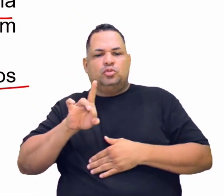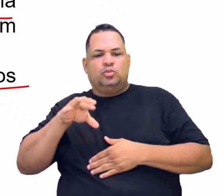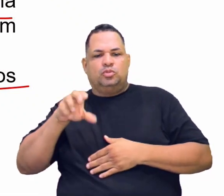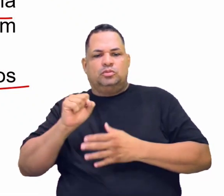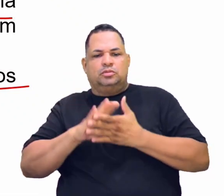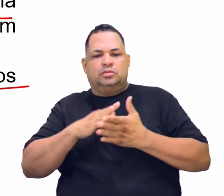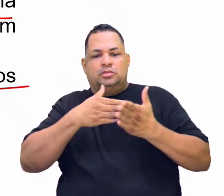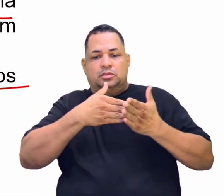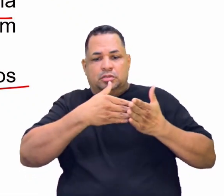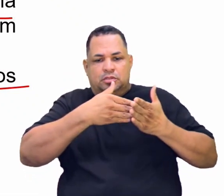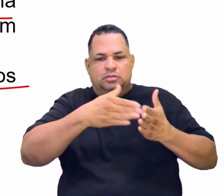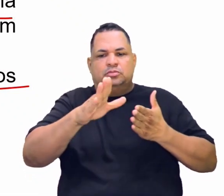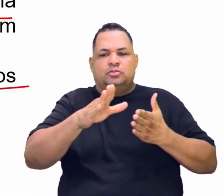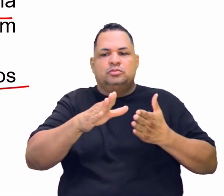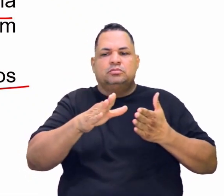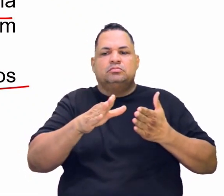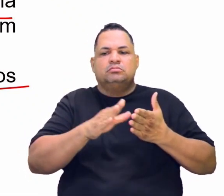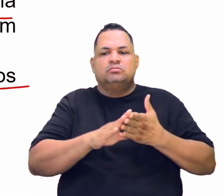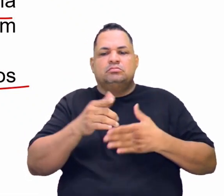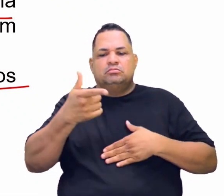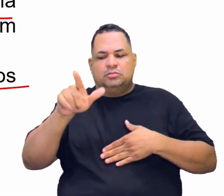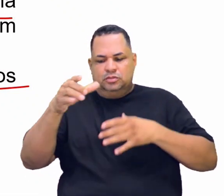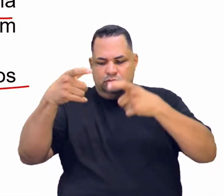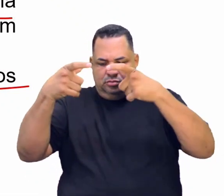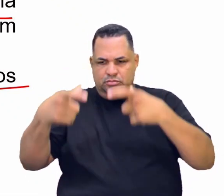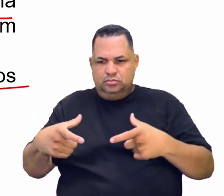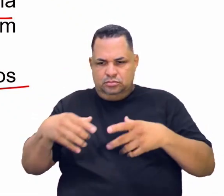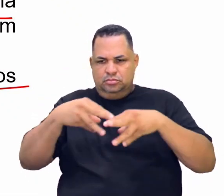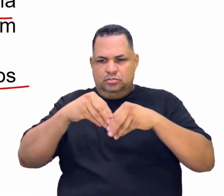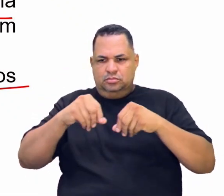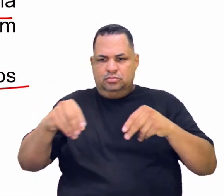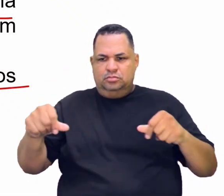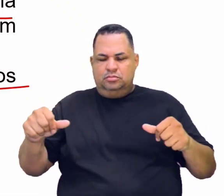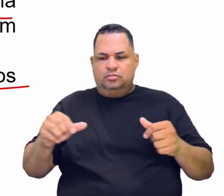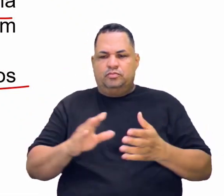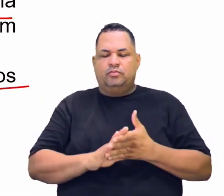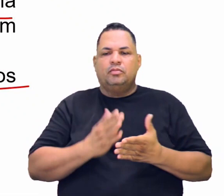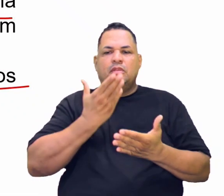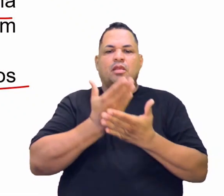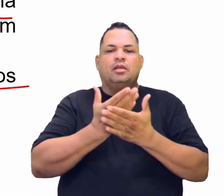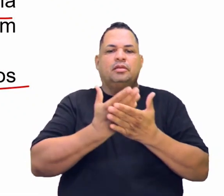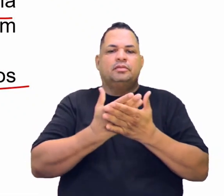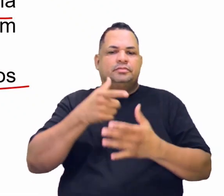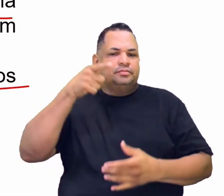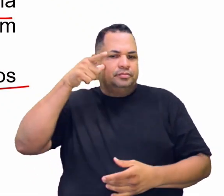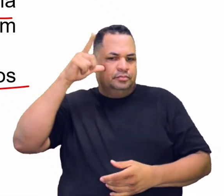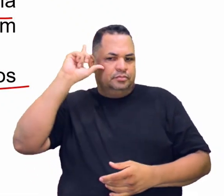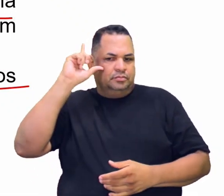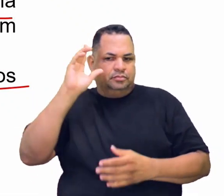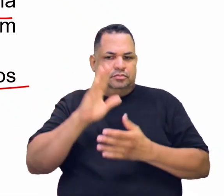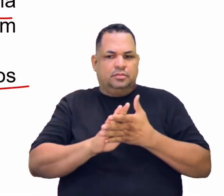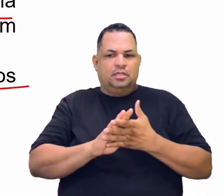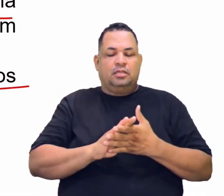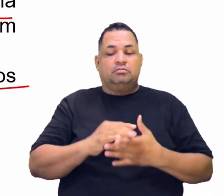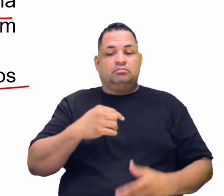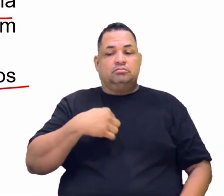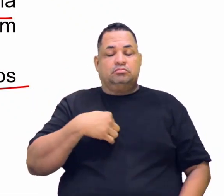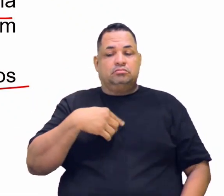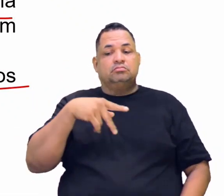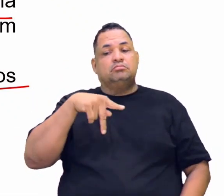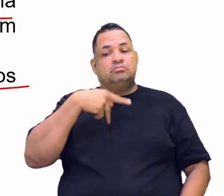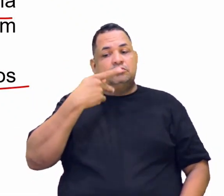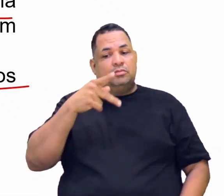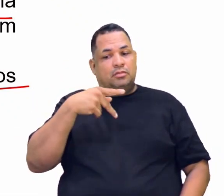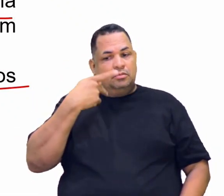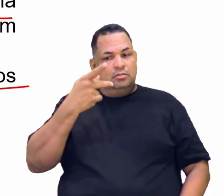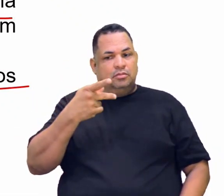Mundurucus e expulsos do seu território. Na aula de ontem, eu falei